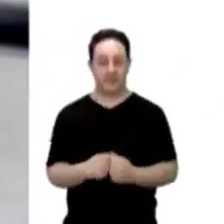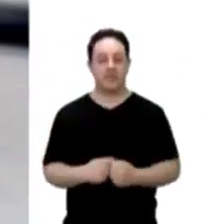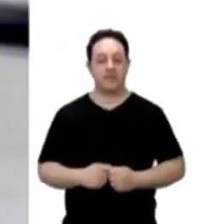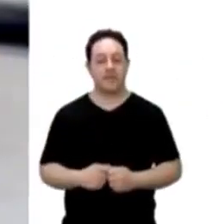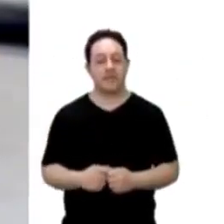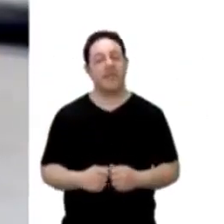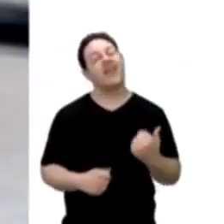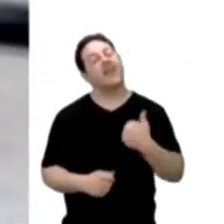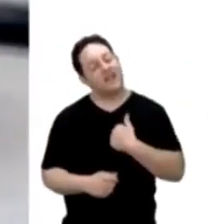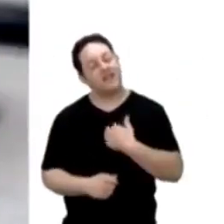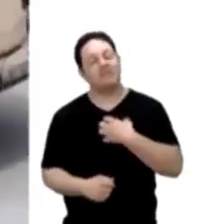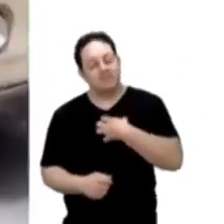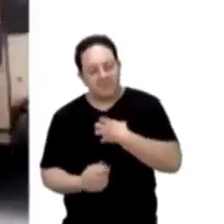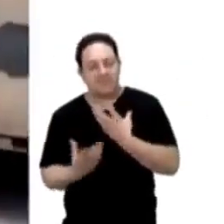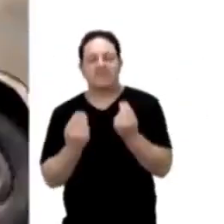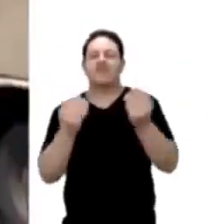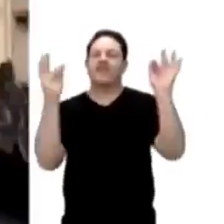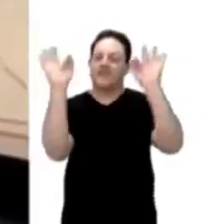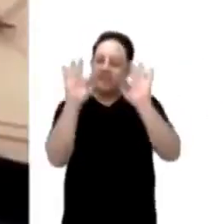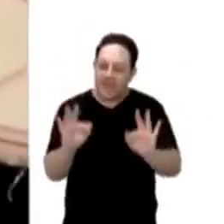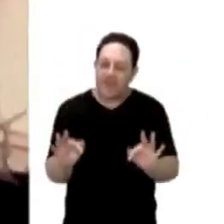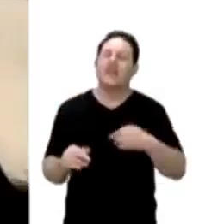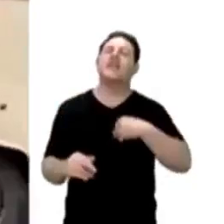sinto muito feliz, eu sinto